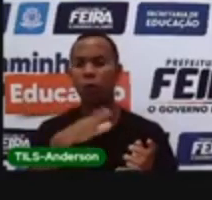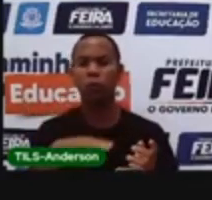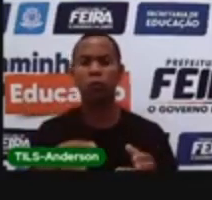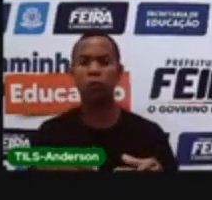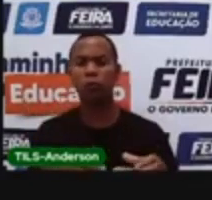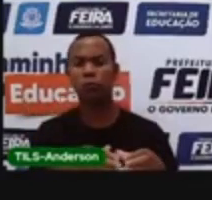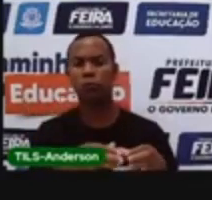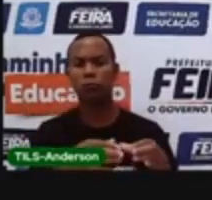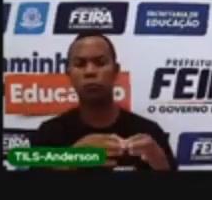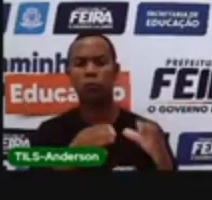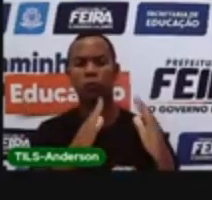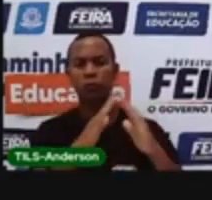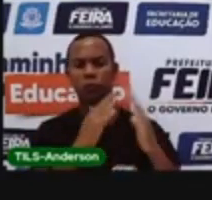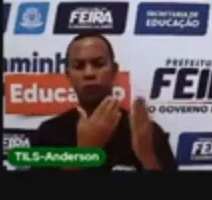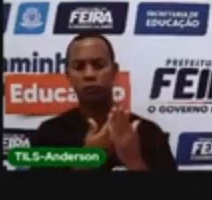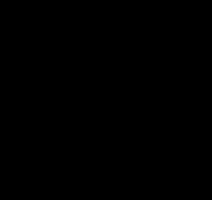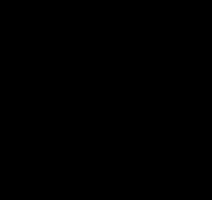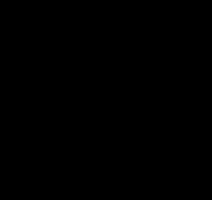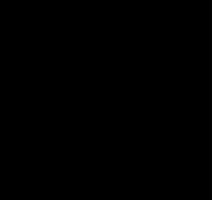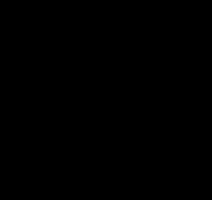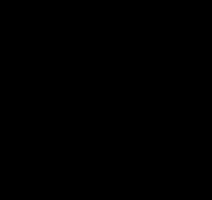turmas do município.